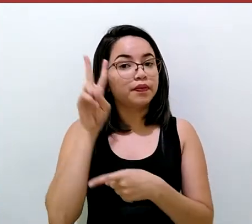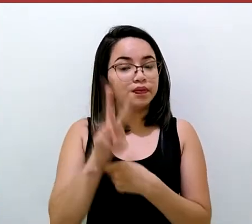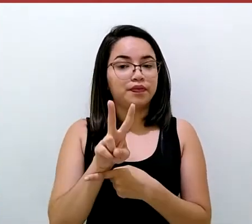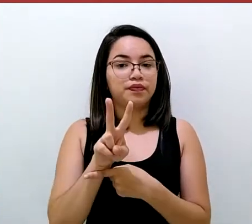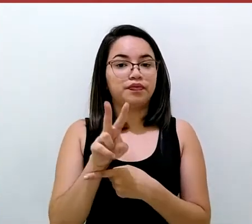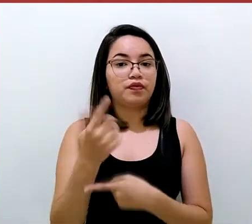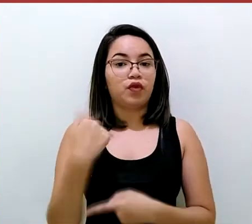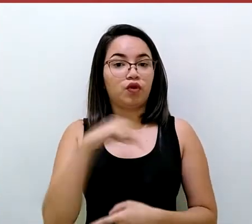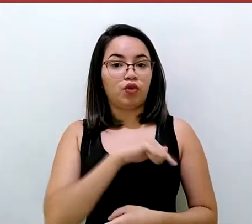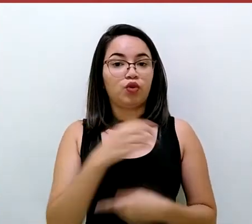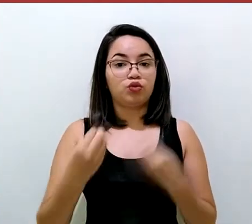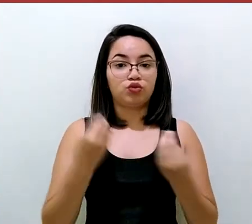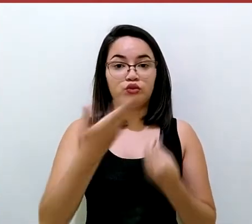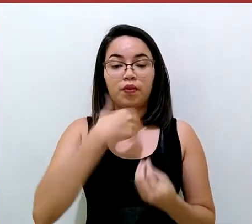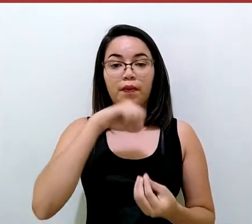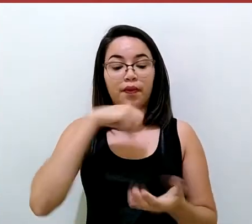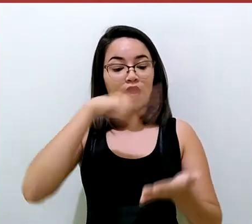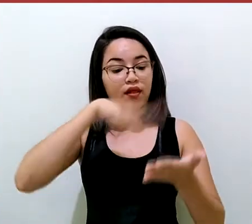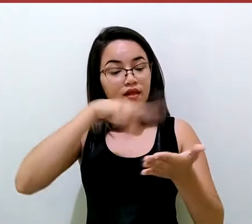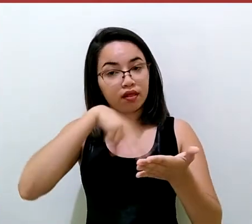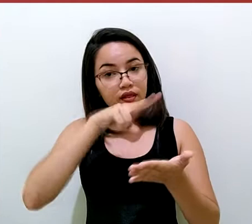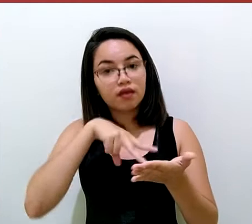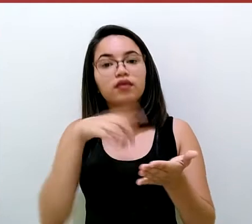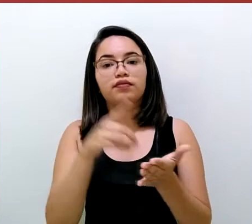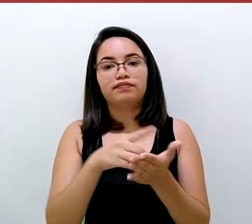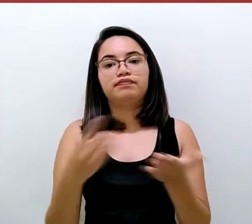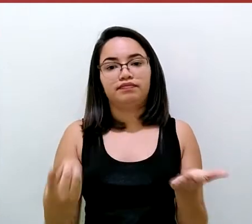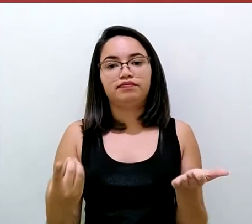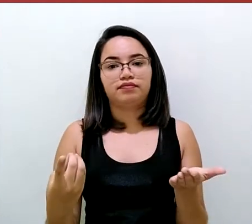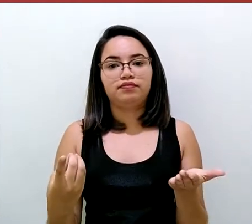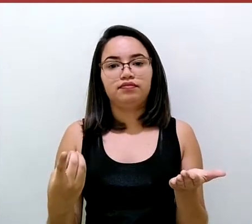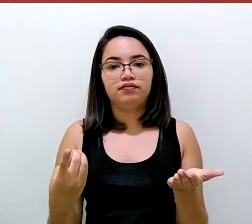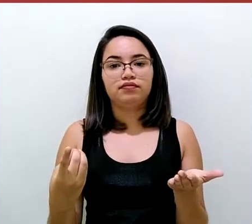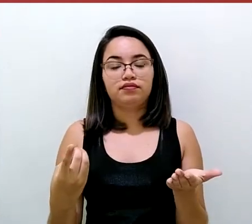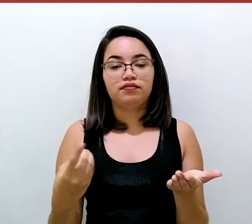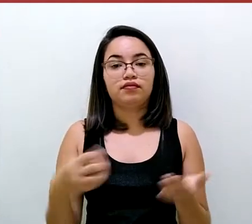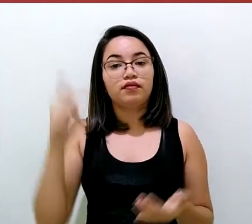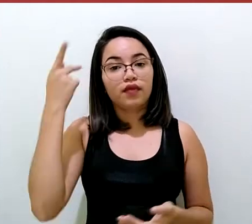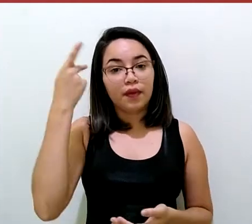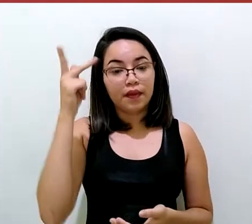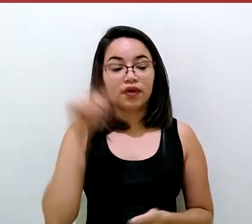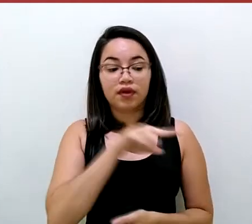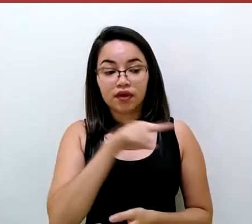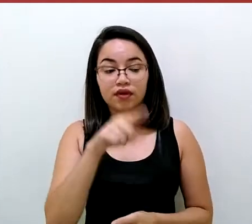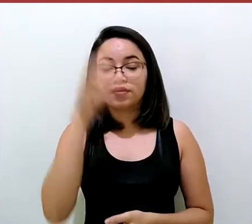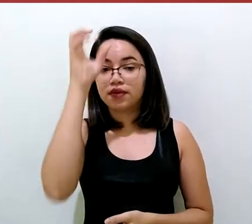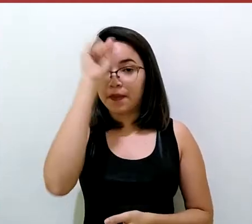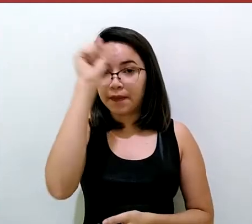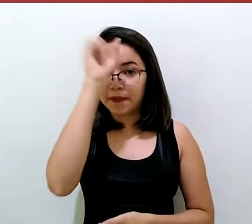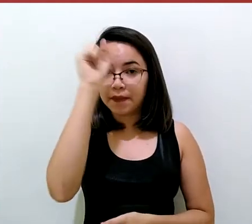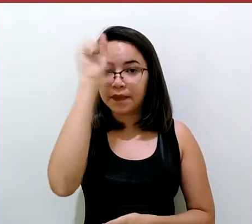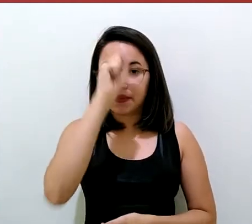ver nós, como pais, lendo a palavra de Deus, para que eles aprendam